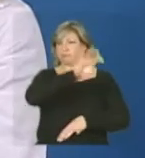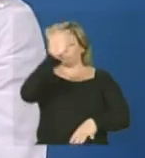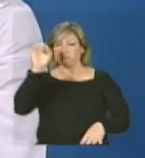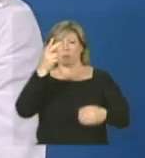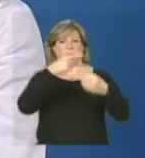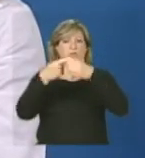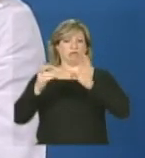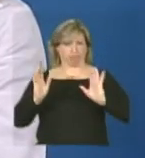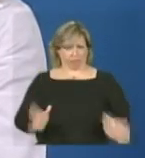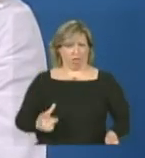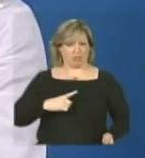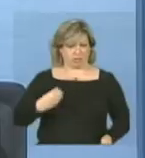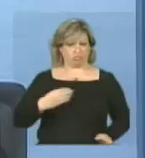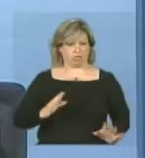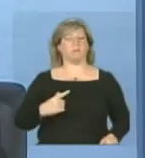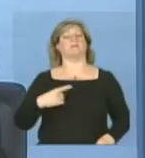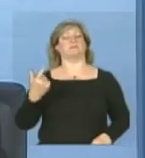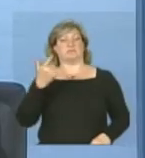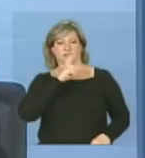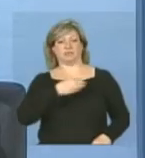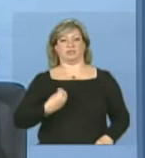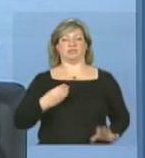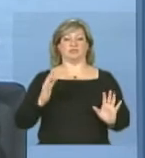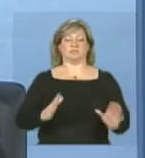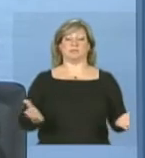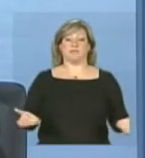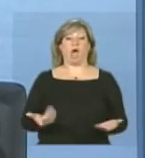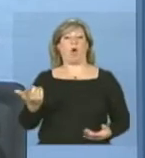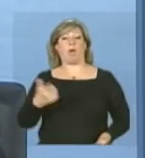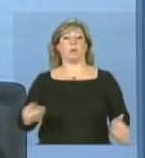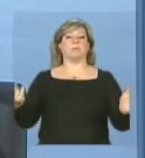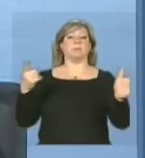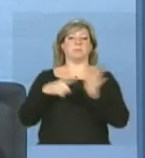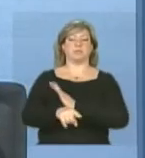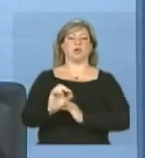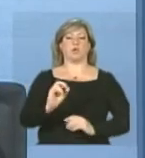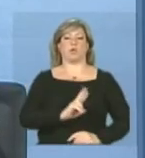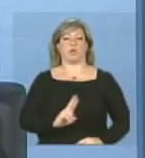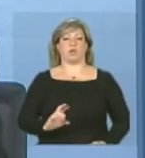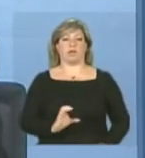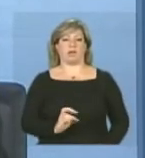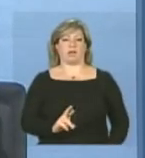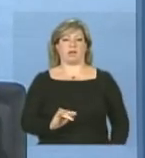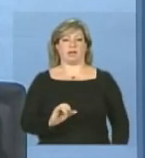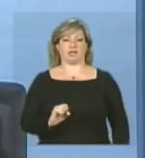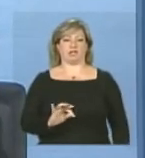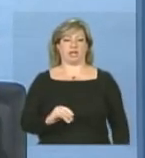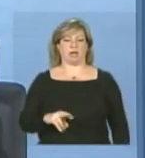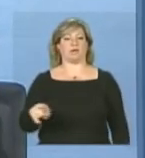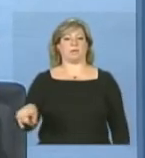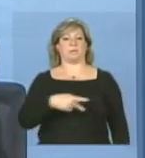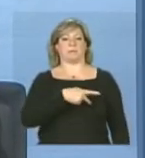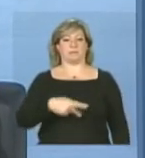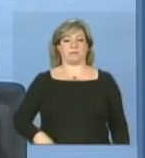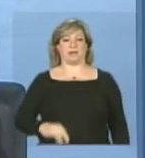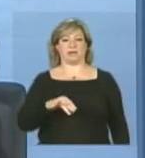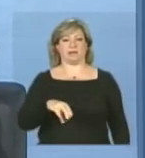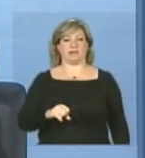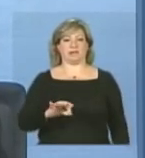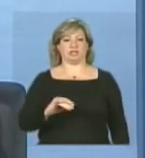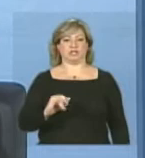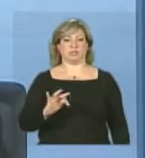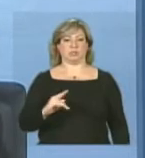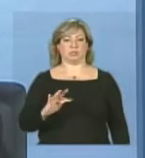já aconteceram. A nossa outra pergunta é Cristiano Pinto dos Santos, presidente do Instituto Pese